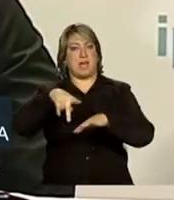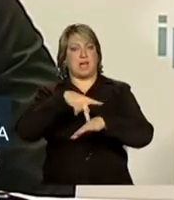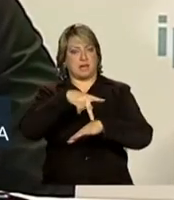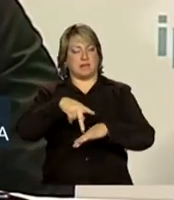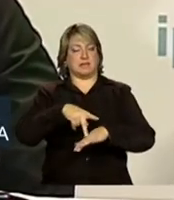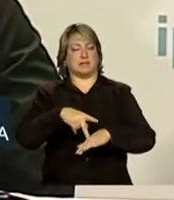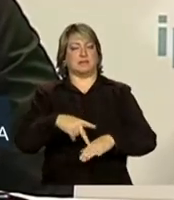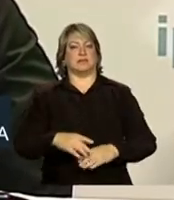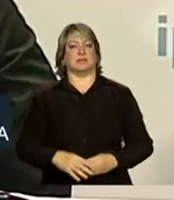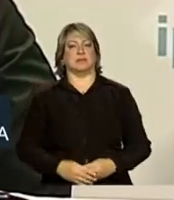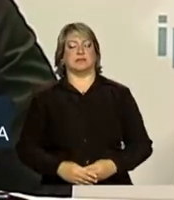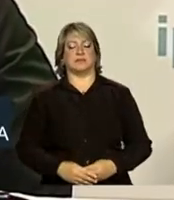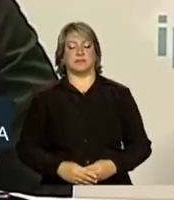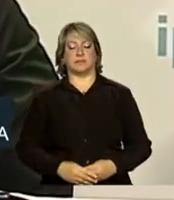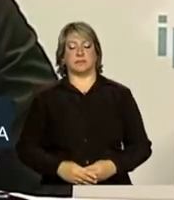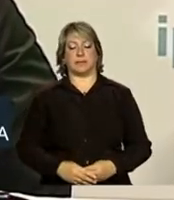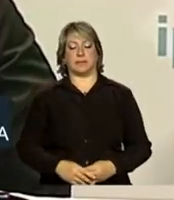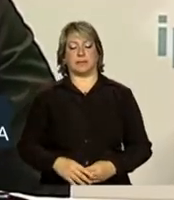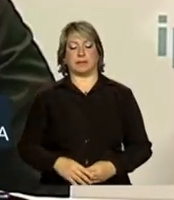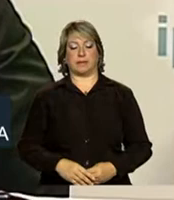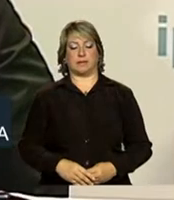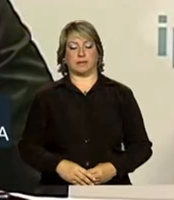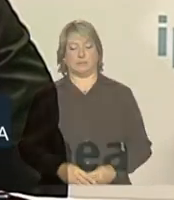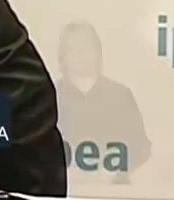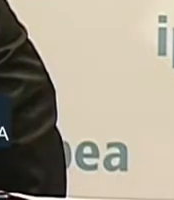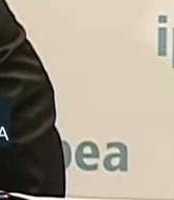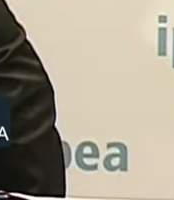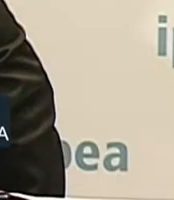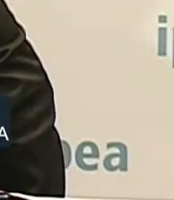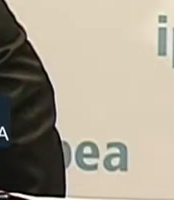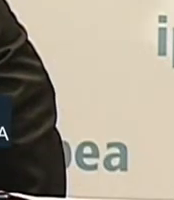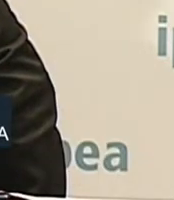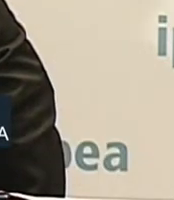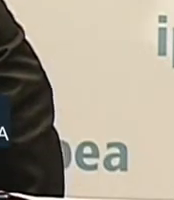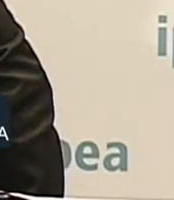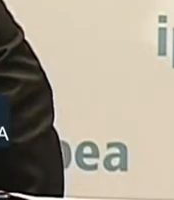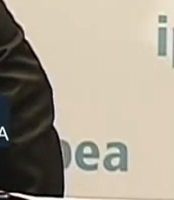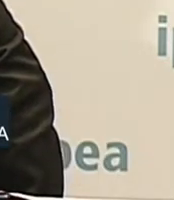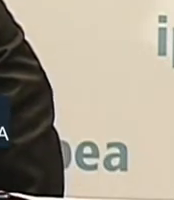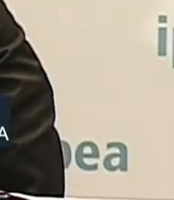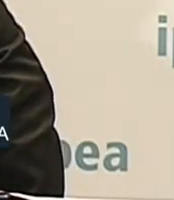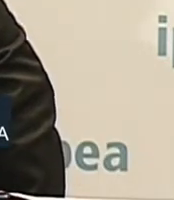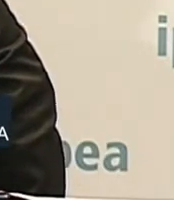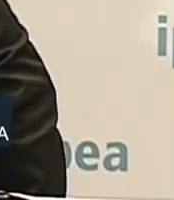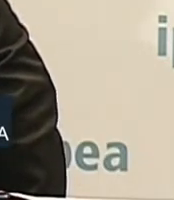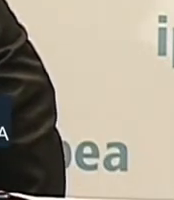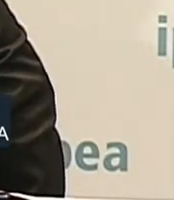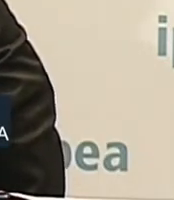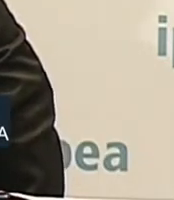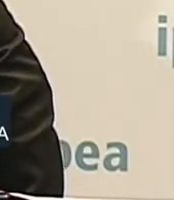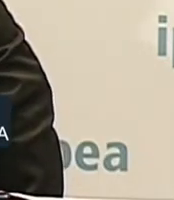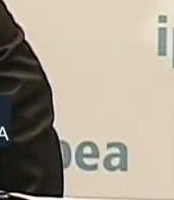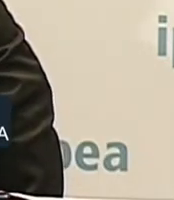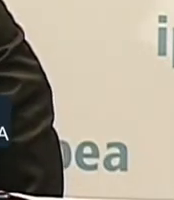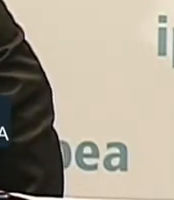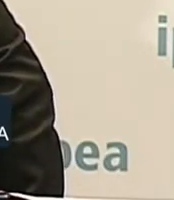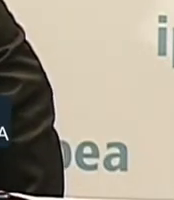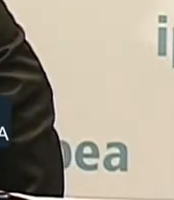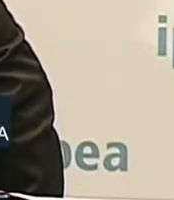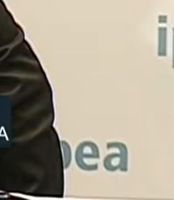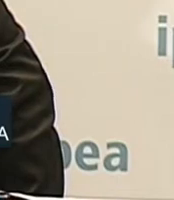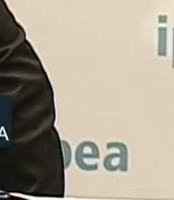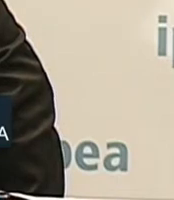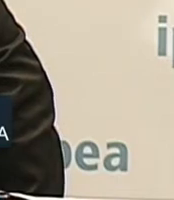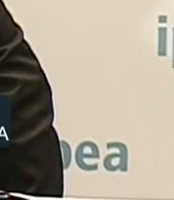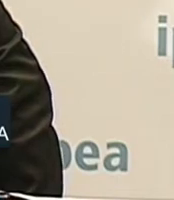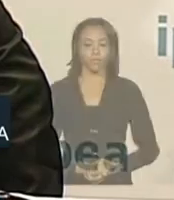aumenta a olhos vistos. Isso, obviamente, tem uma consequência direta em todos os indicadores, em todas